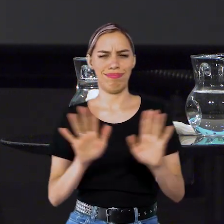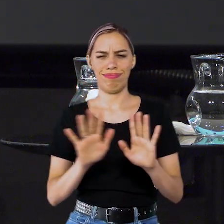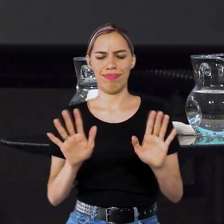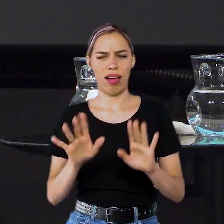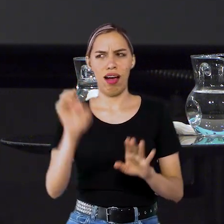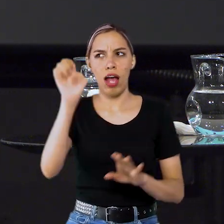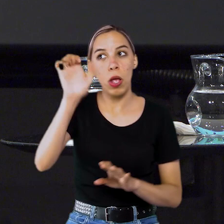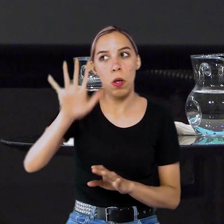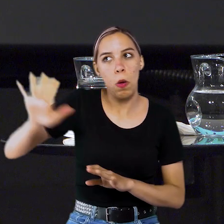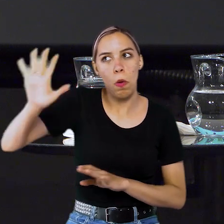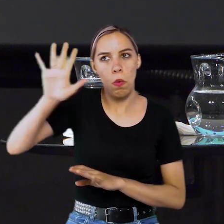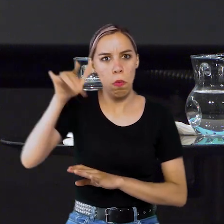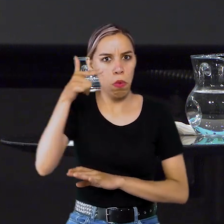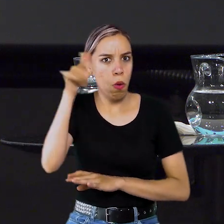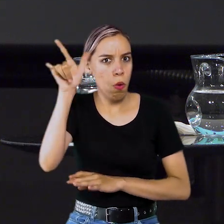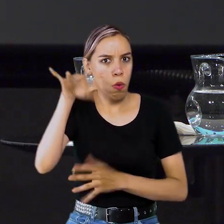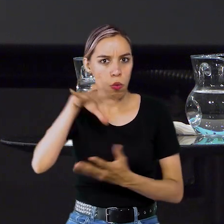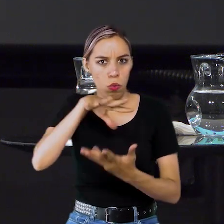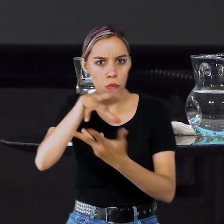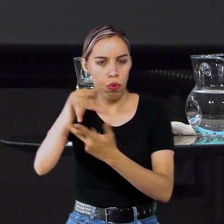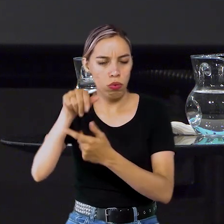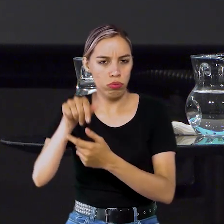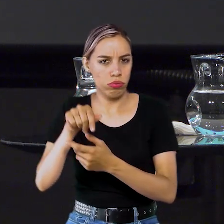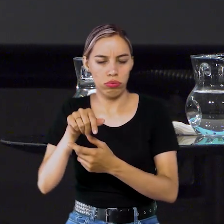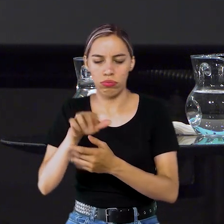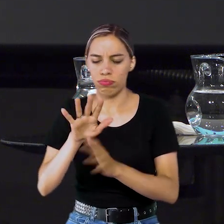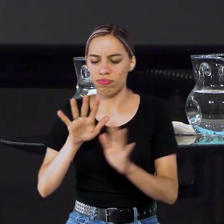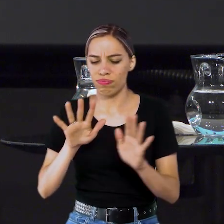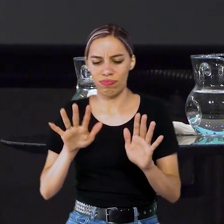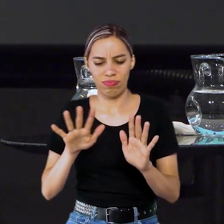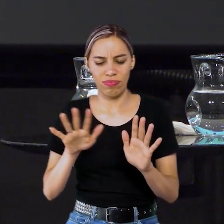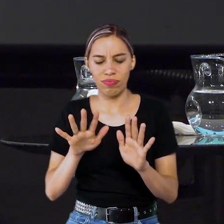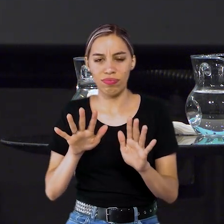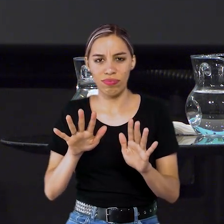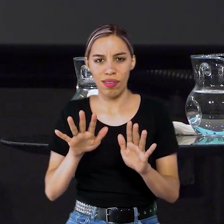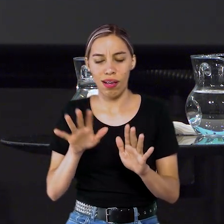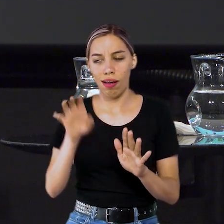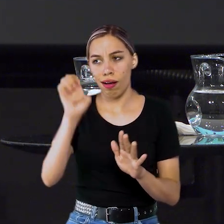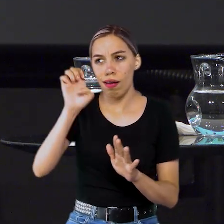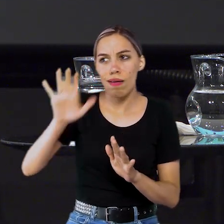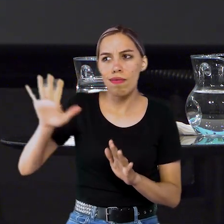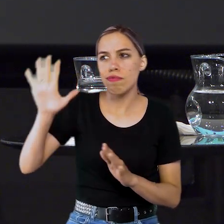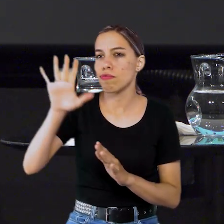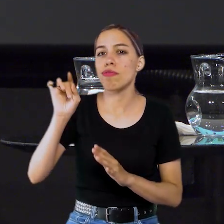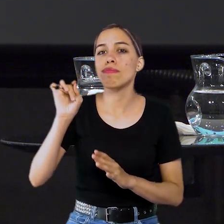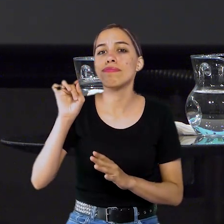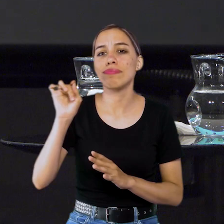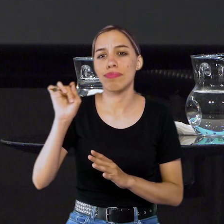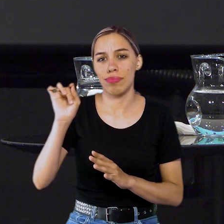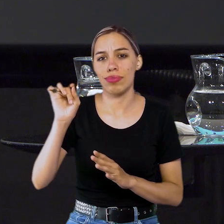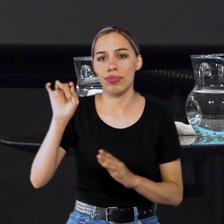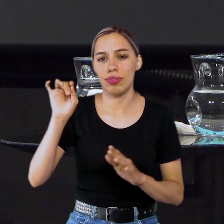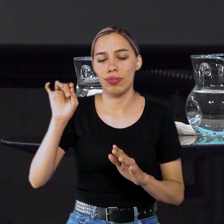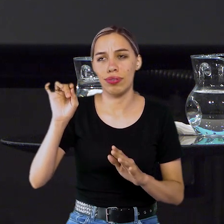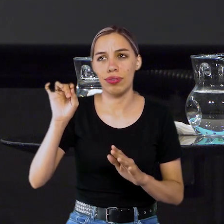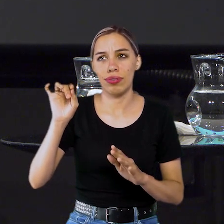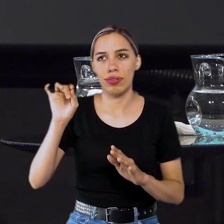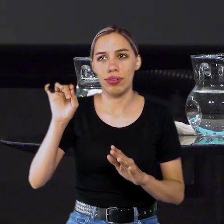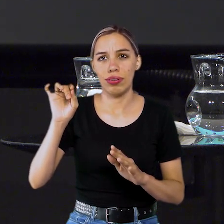país da Europa para nós é as ilhas, ou seja, a terra